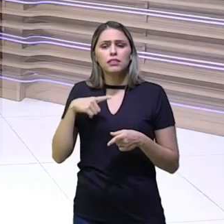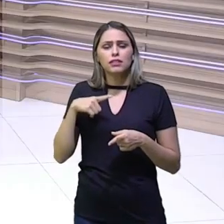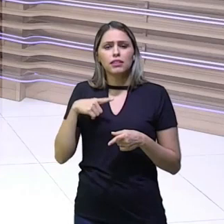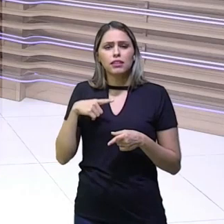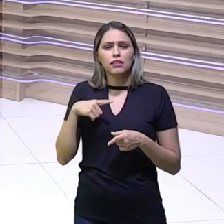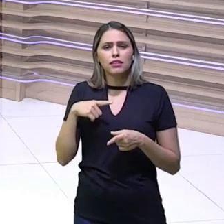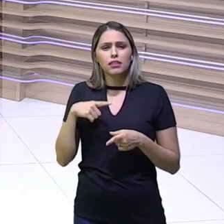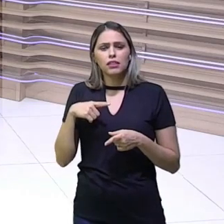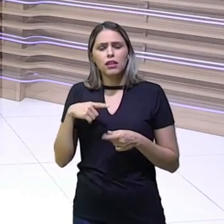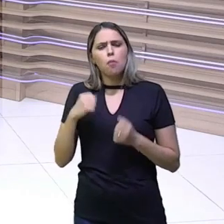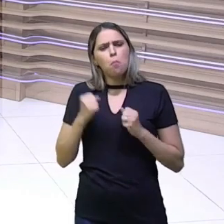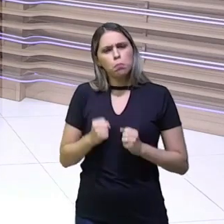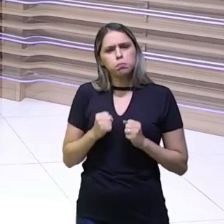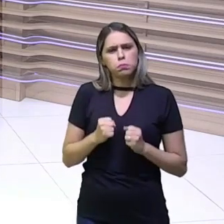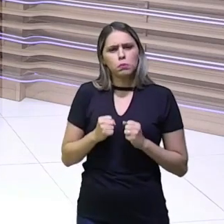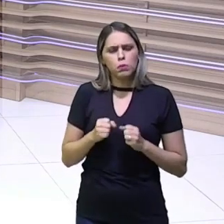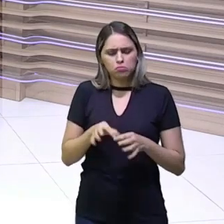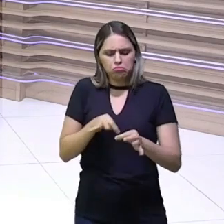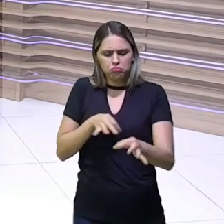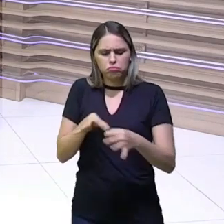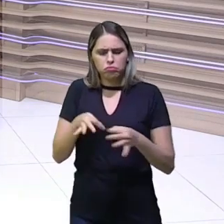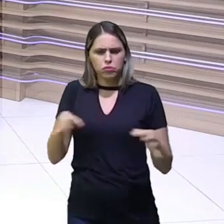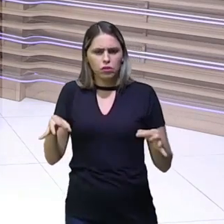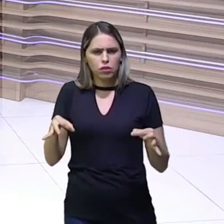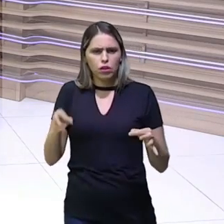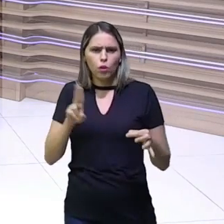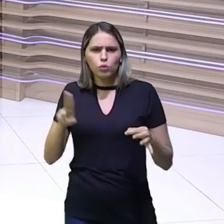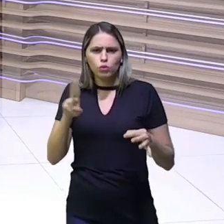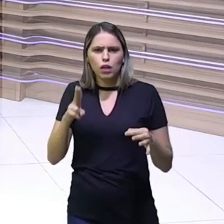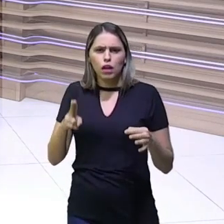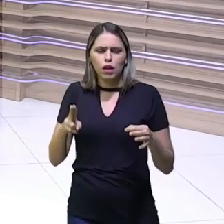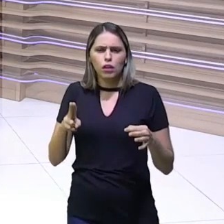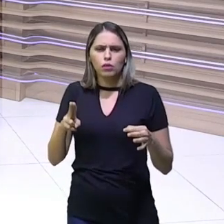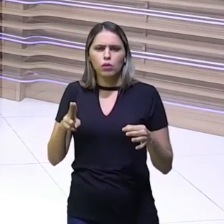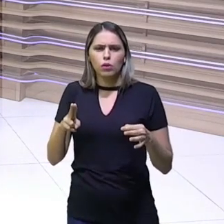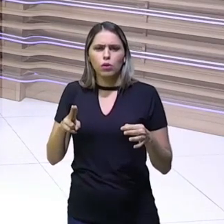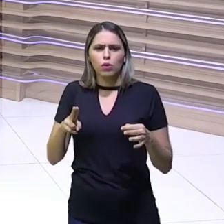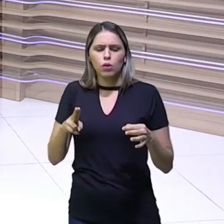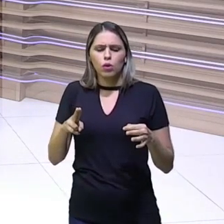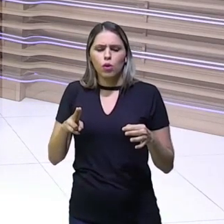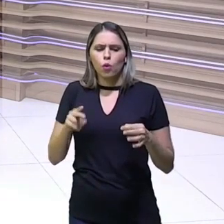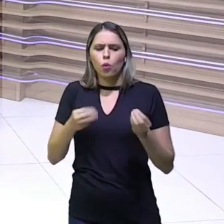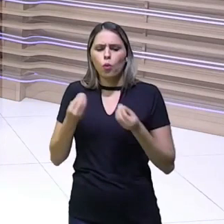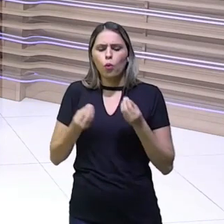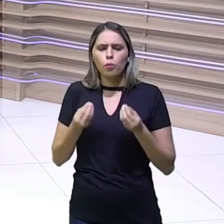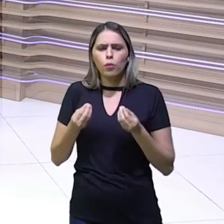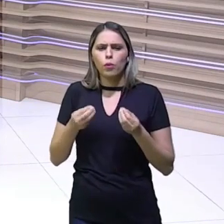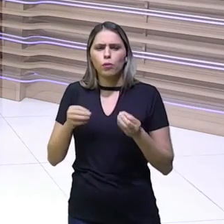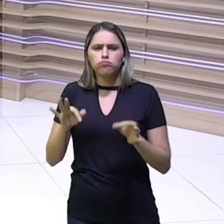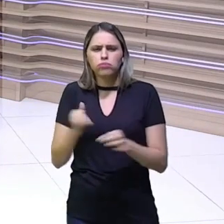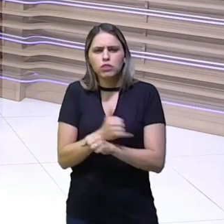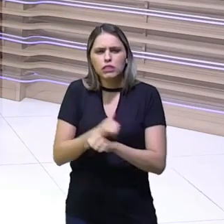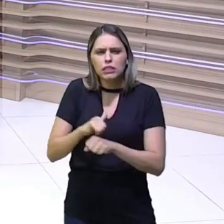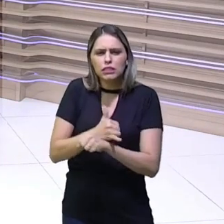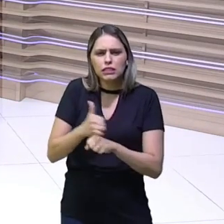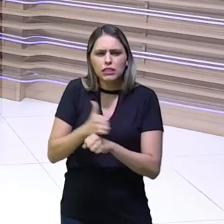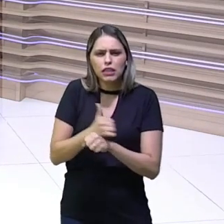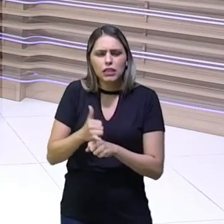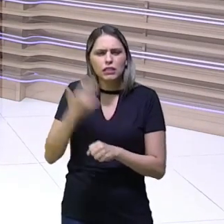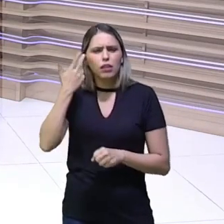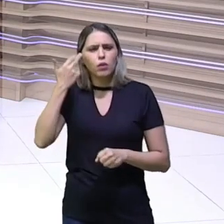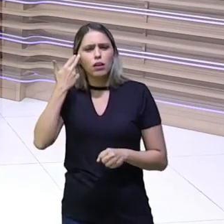Se eu posso medir no meu convencional, na minha medida convencional, um metro e meio, no